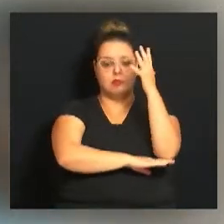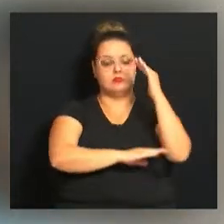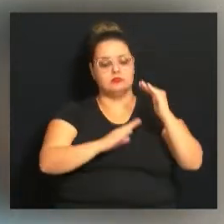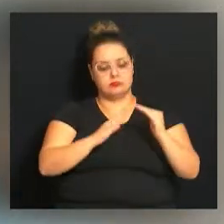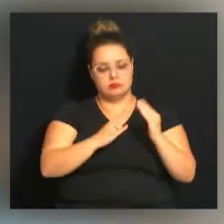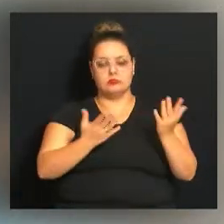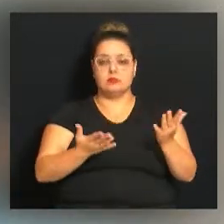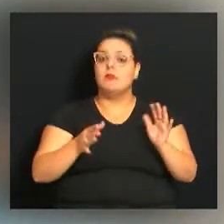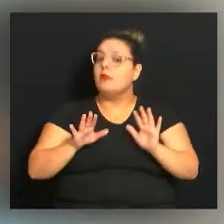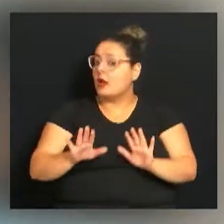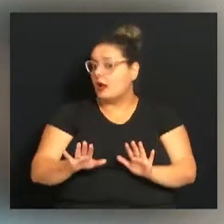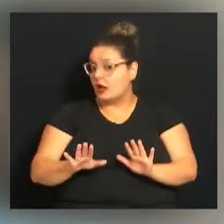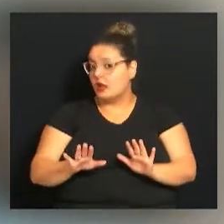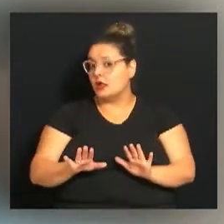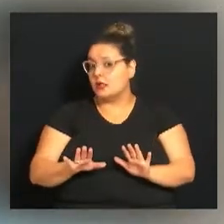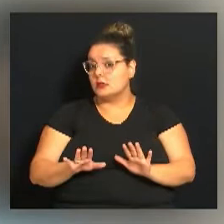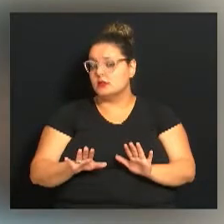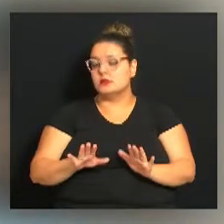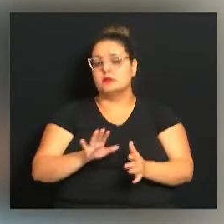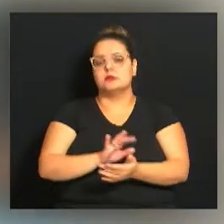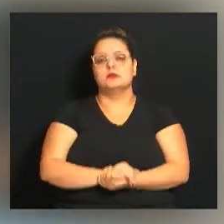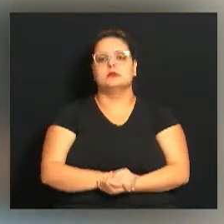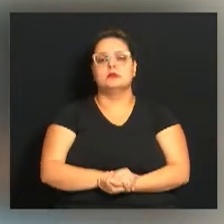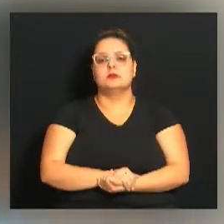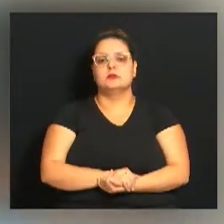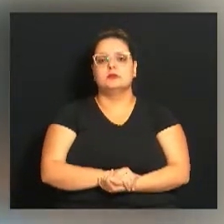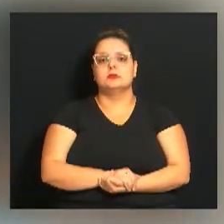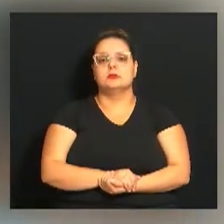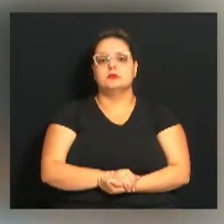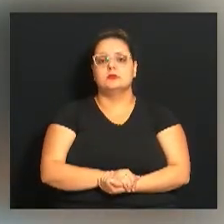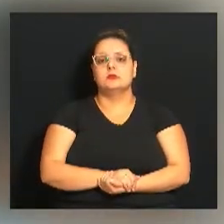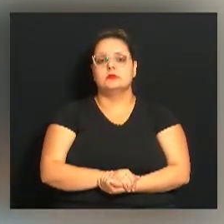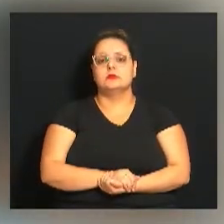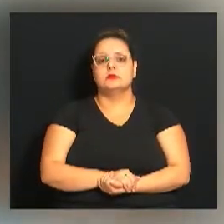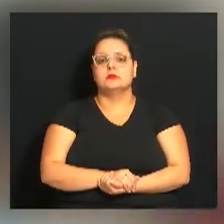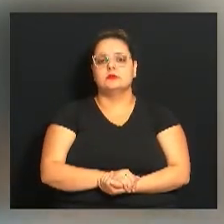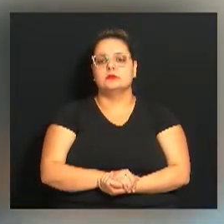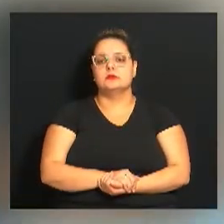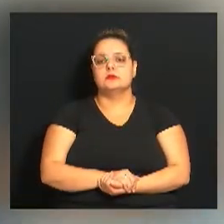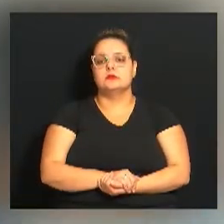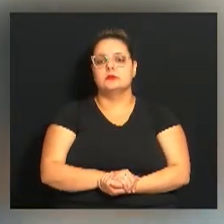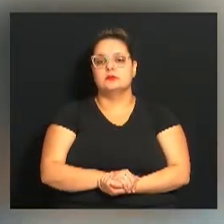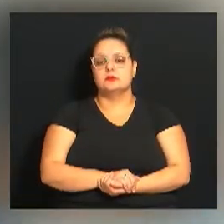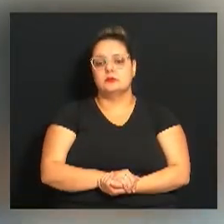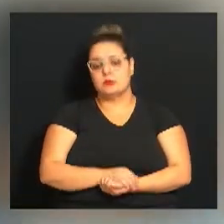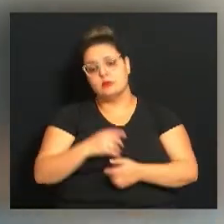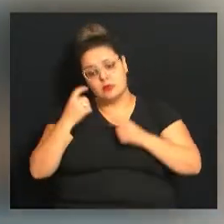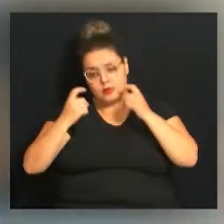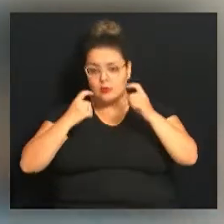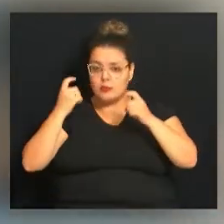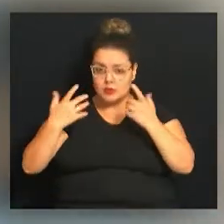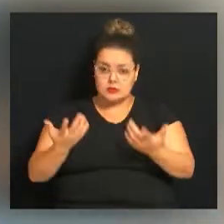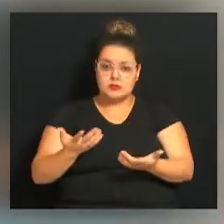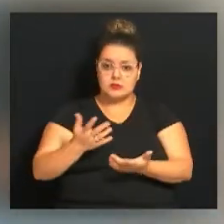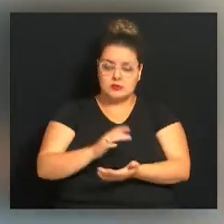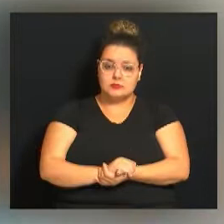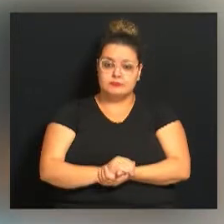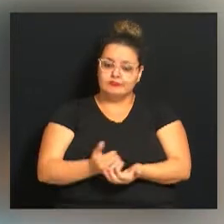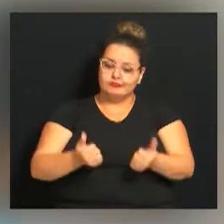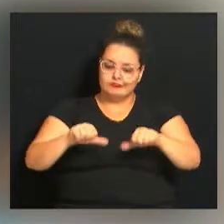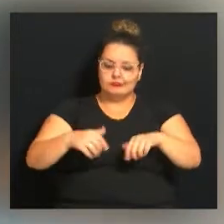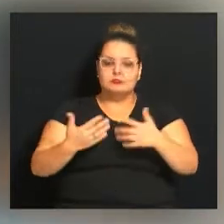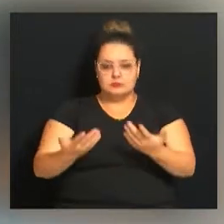mas fica com esta preocupação de danificar a